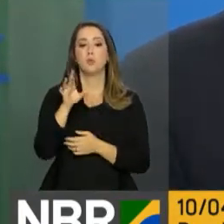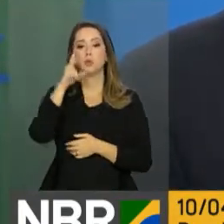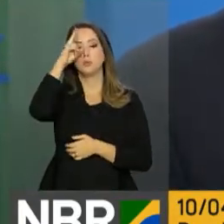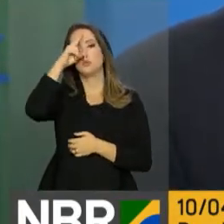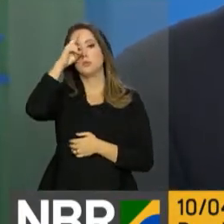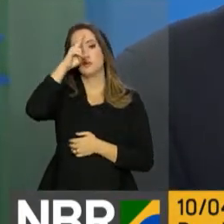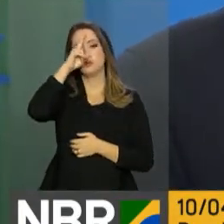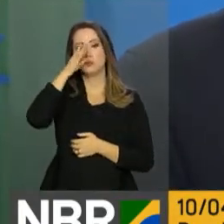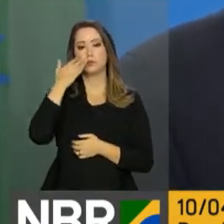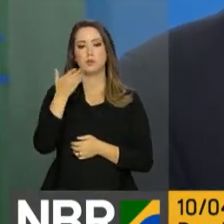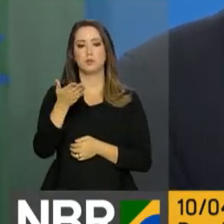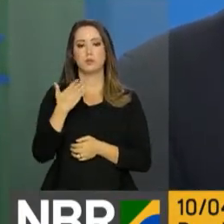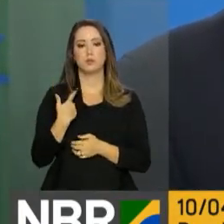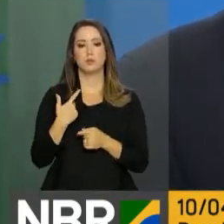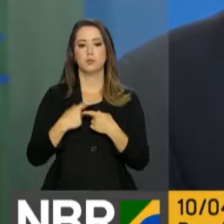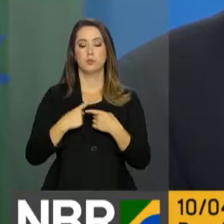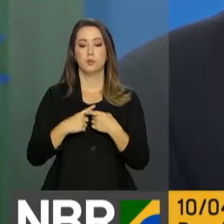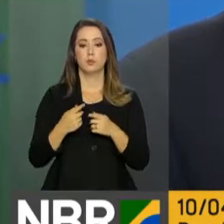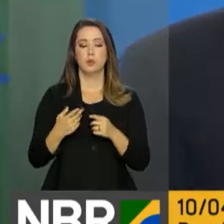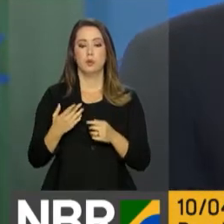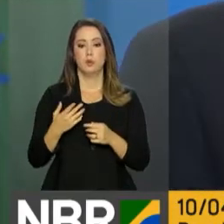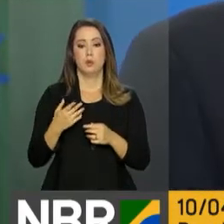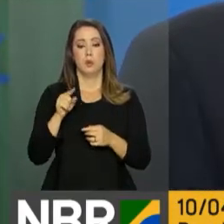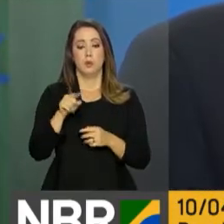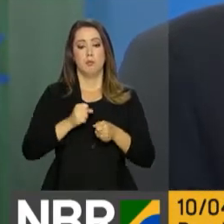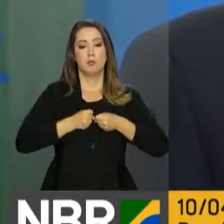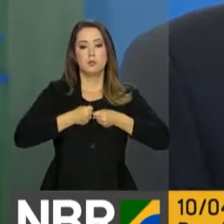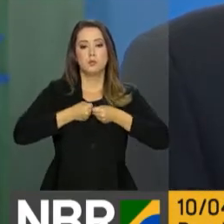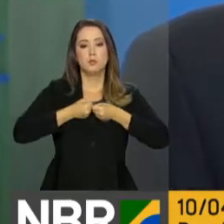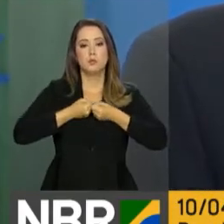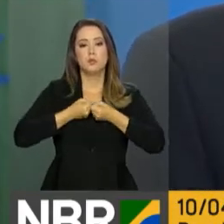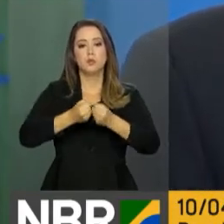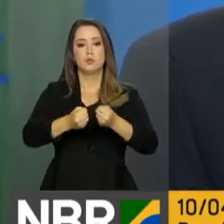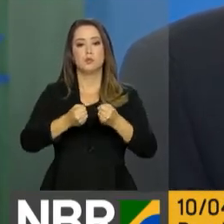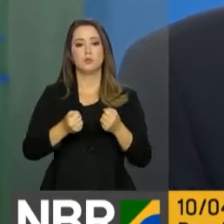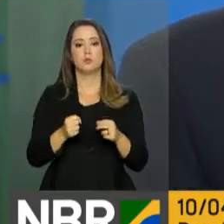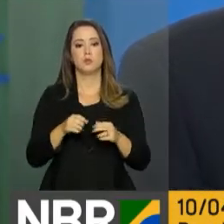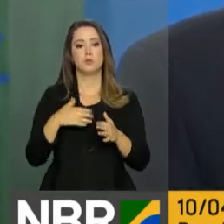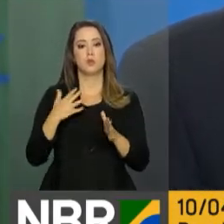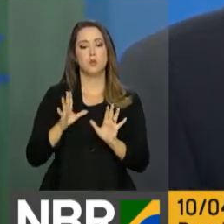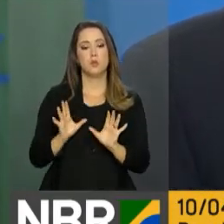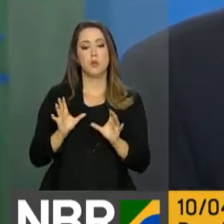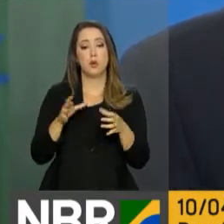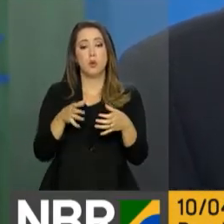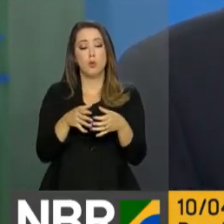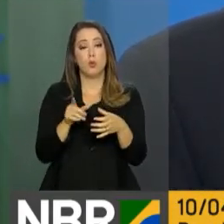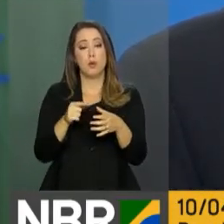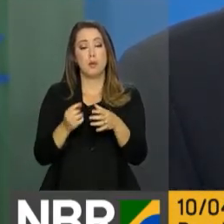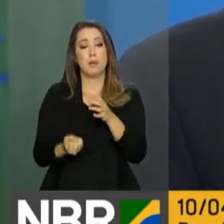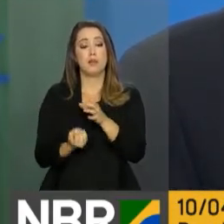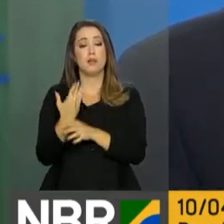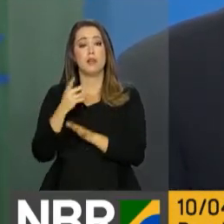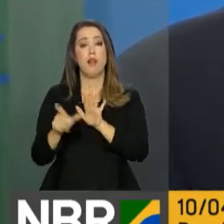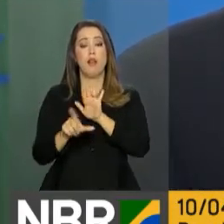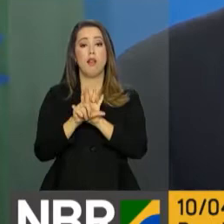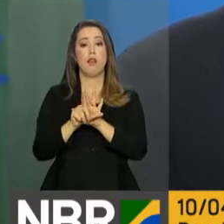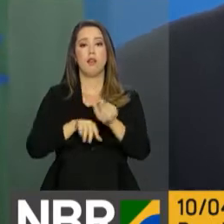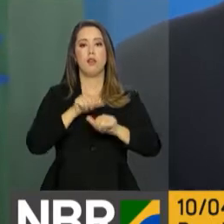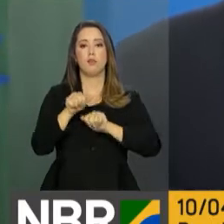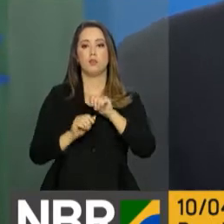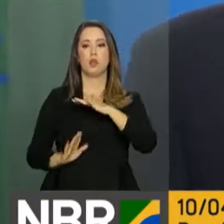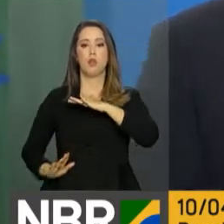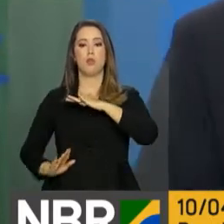recordar, por seu empenho para introduzir o teto dos